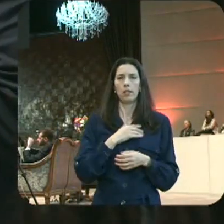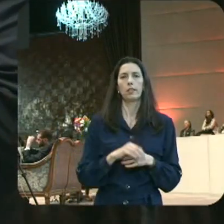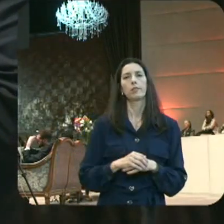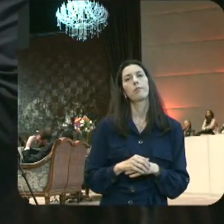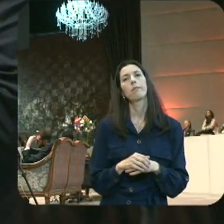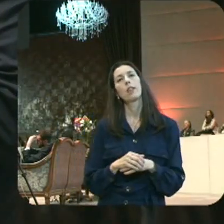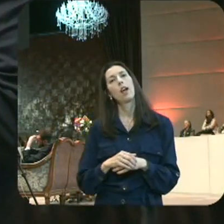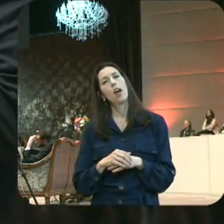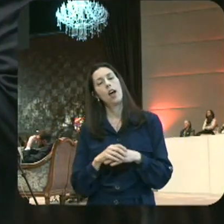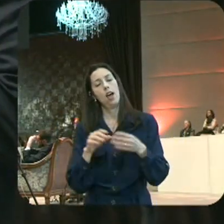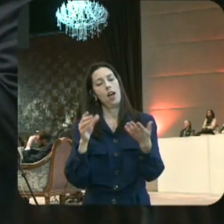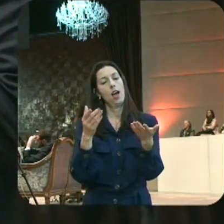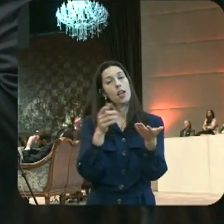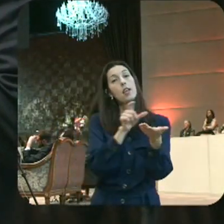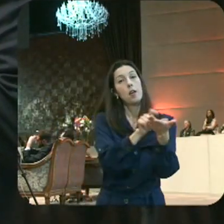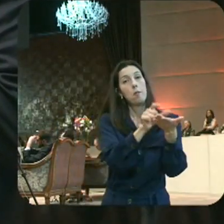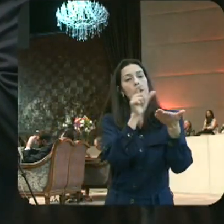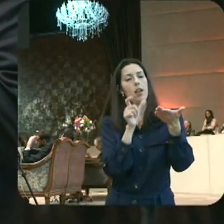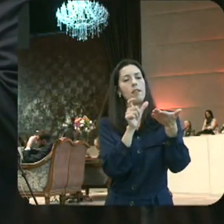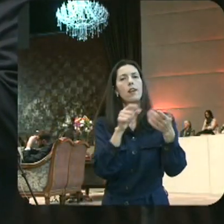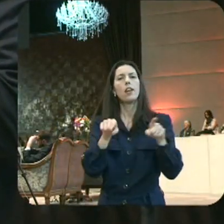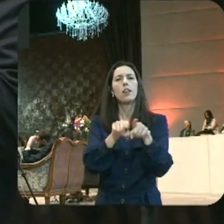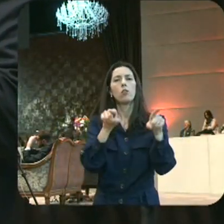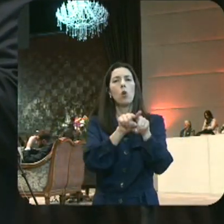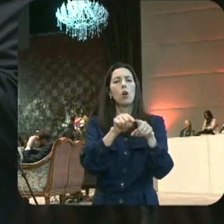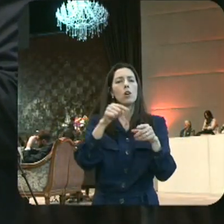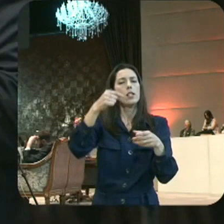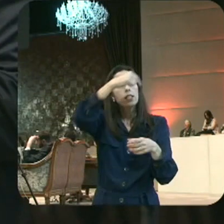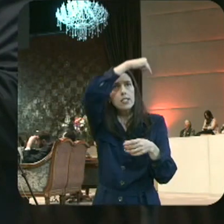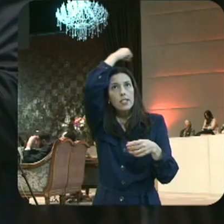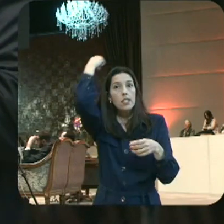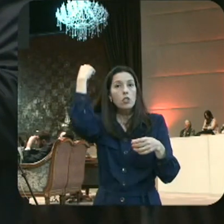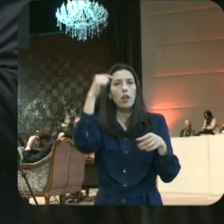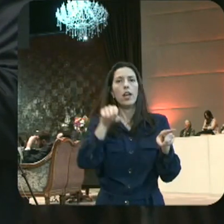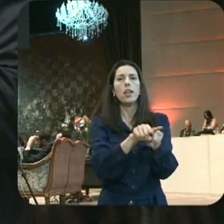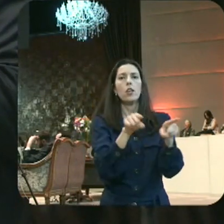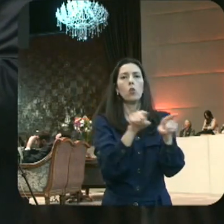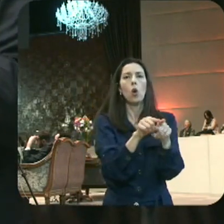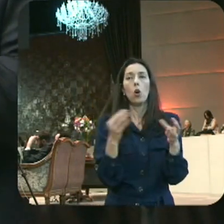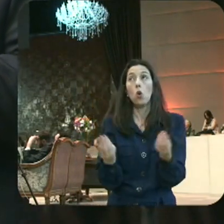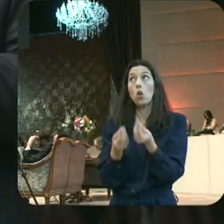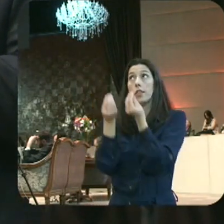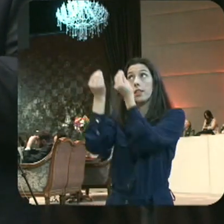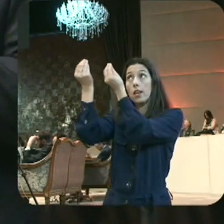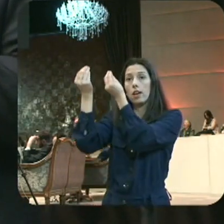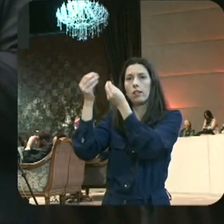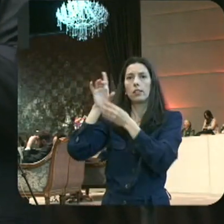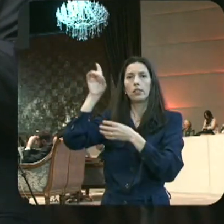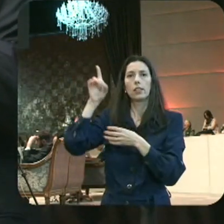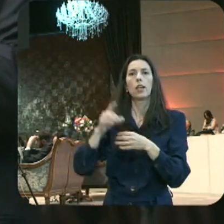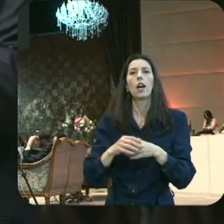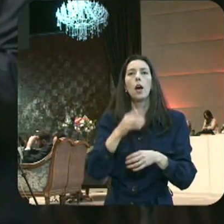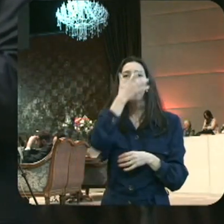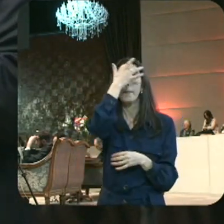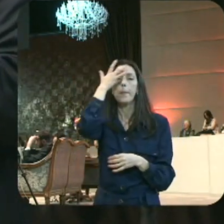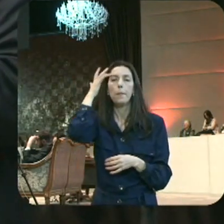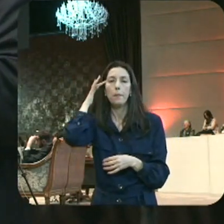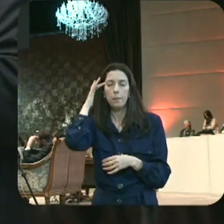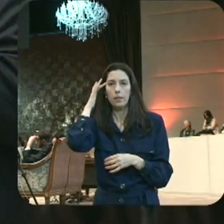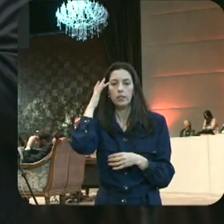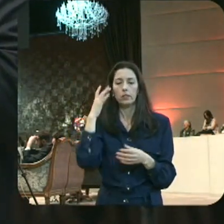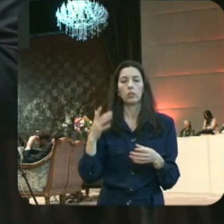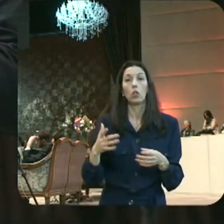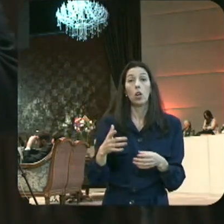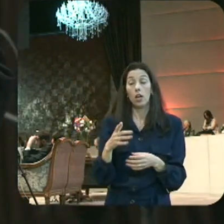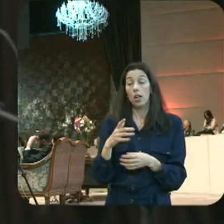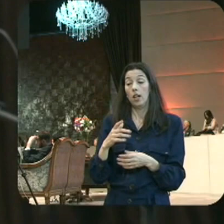consagrado ao Senhor, santificado ao Senhor, era retido nas mãos da pessoa e não dedicado ao